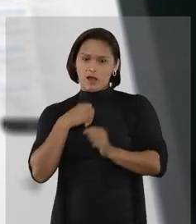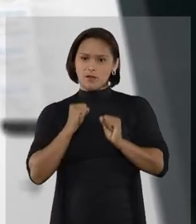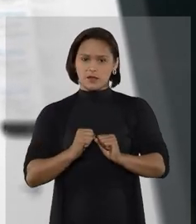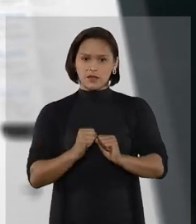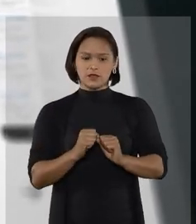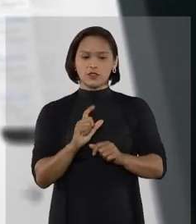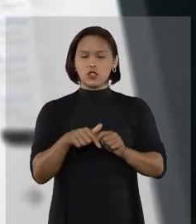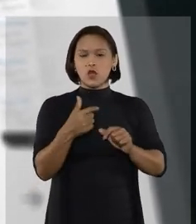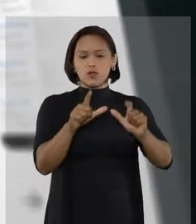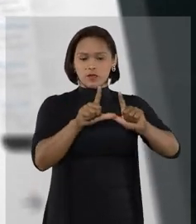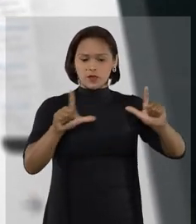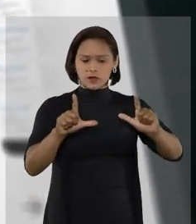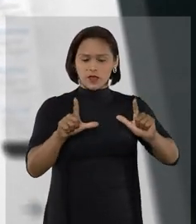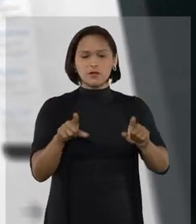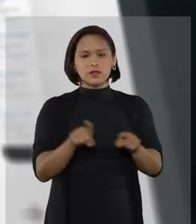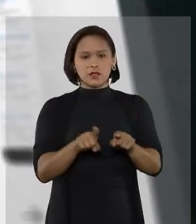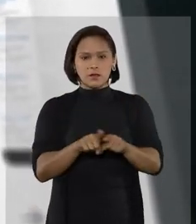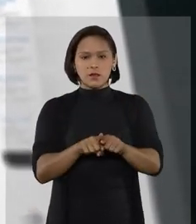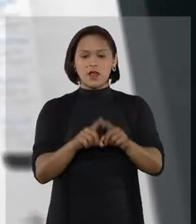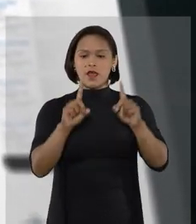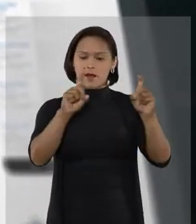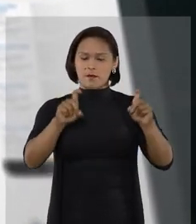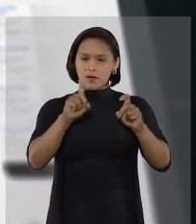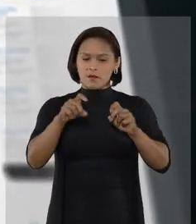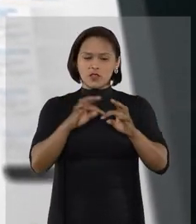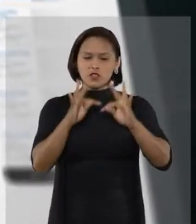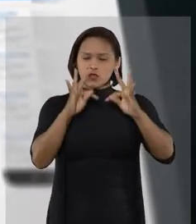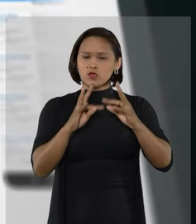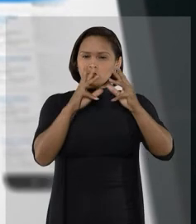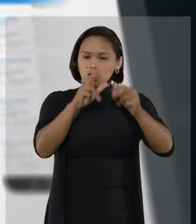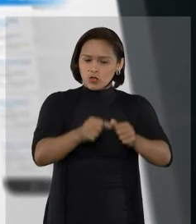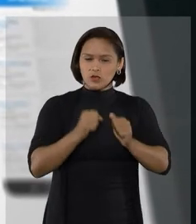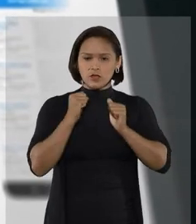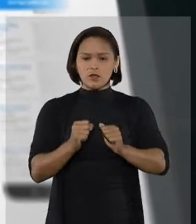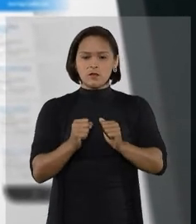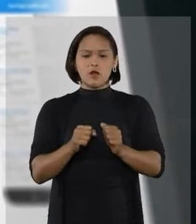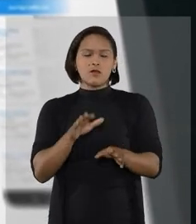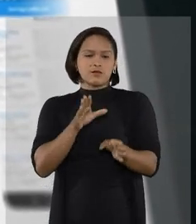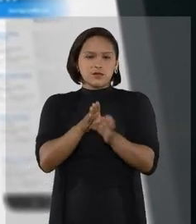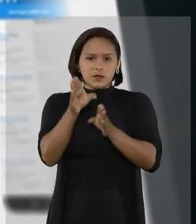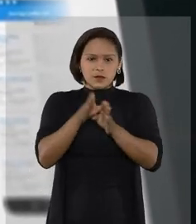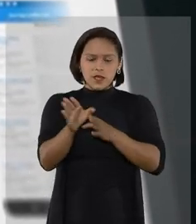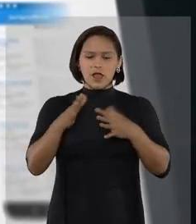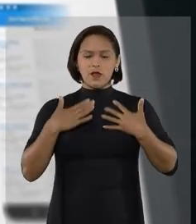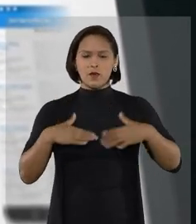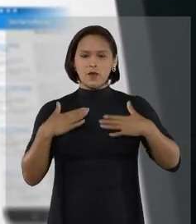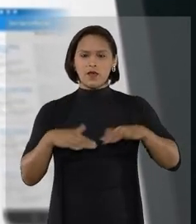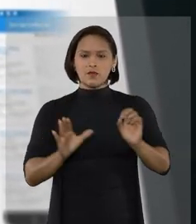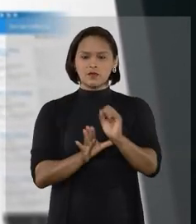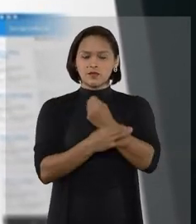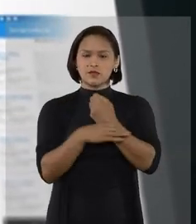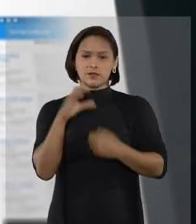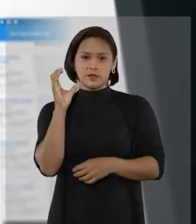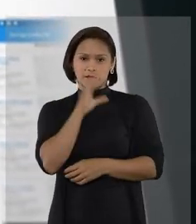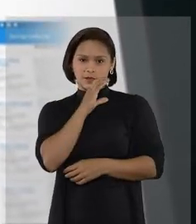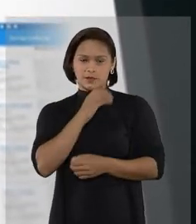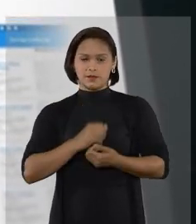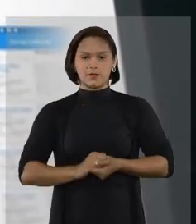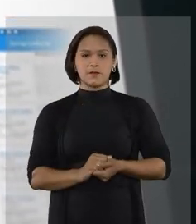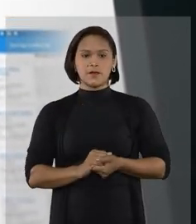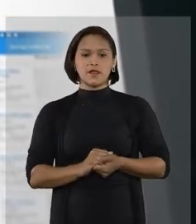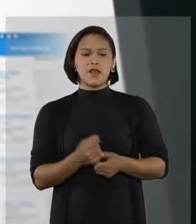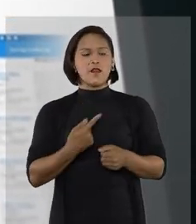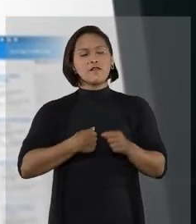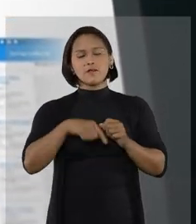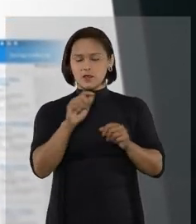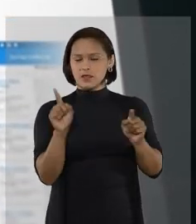STJ CPE Mobile no seu celular ou tablet e aproveite todas as funcionalidades da CPE com conforto,